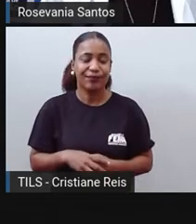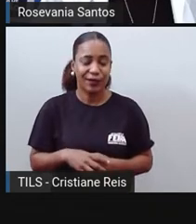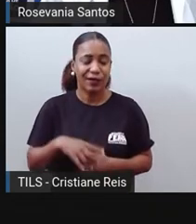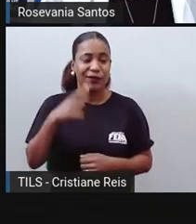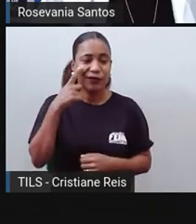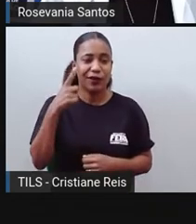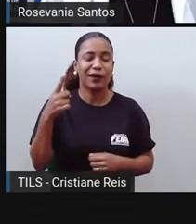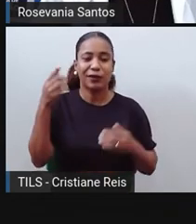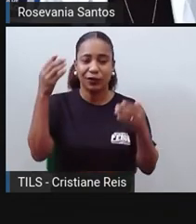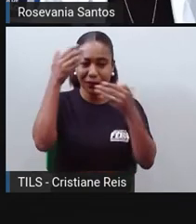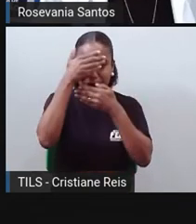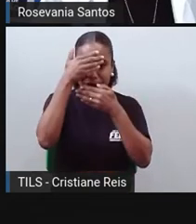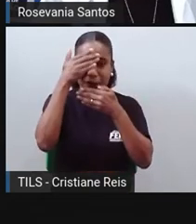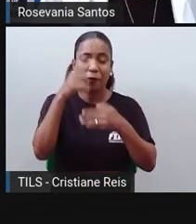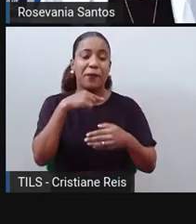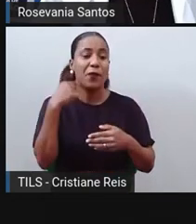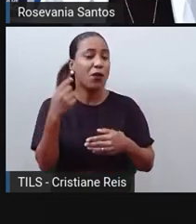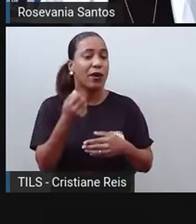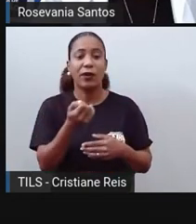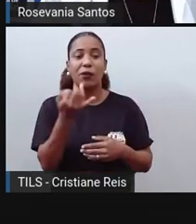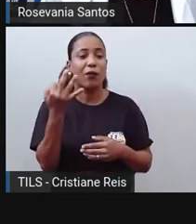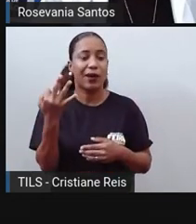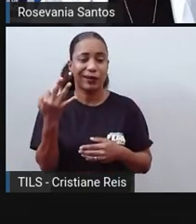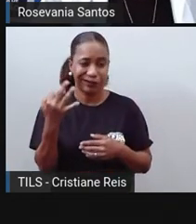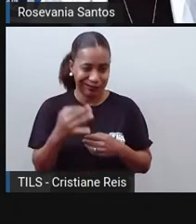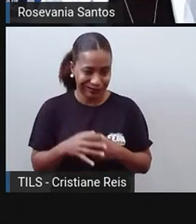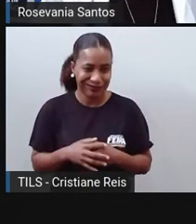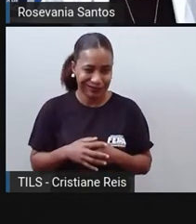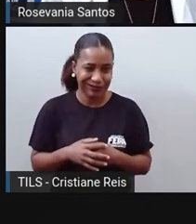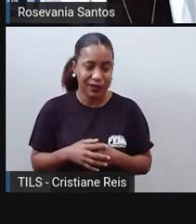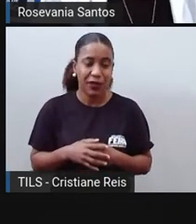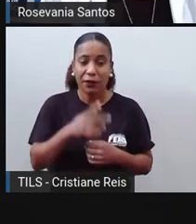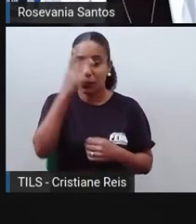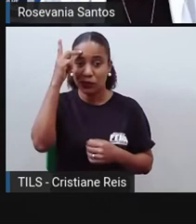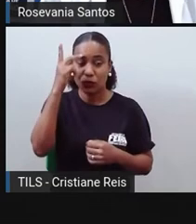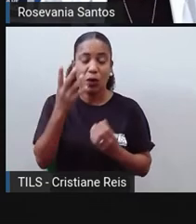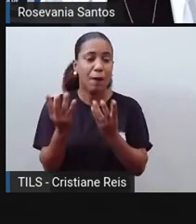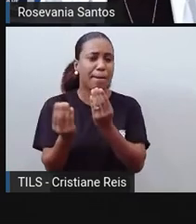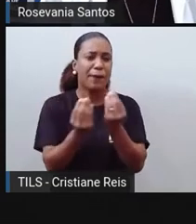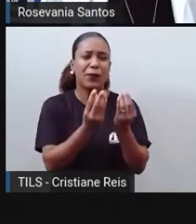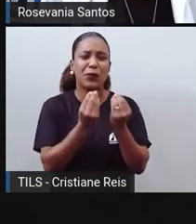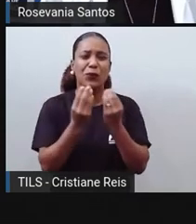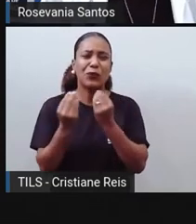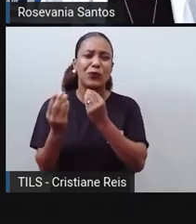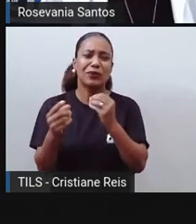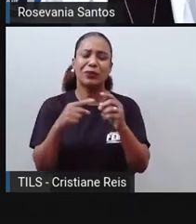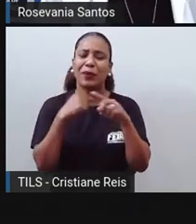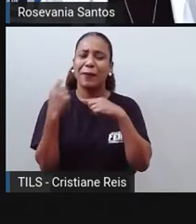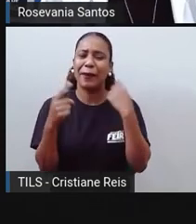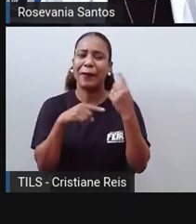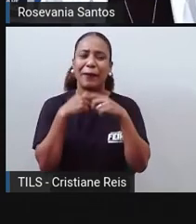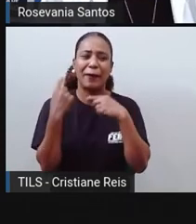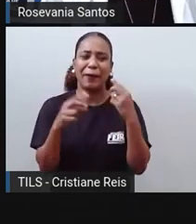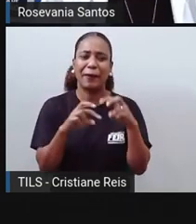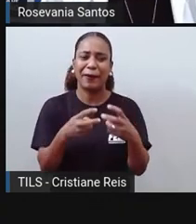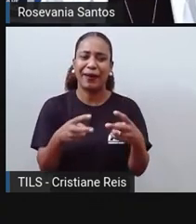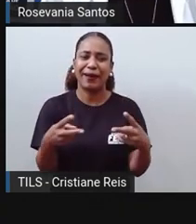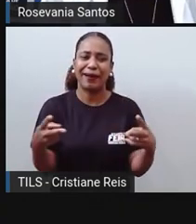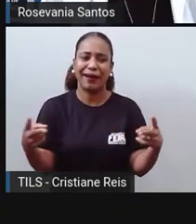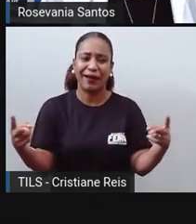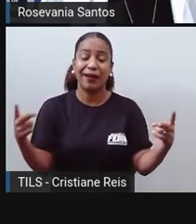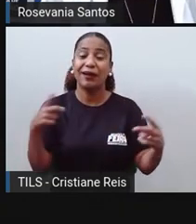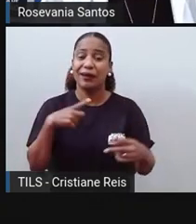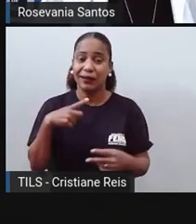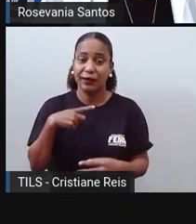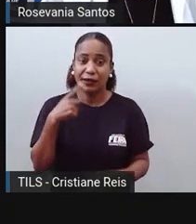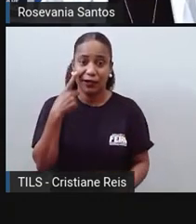mais clarinho é o Paquistão, muita gente mesmo perdeu a vida, gente. Então, olha os números, né, quando você pega das